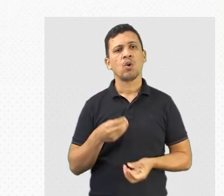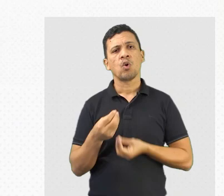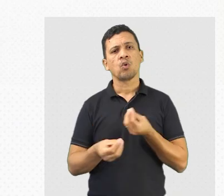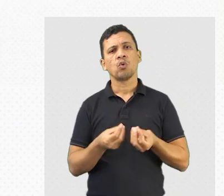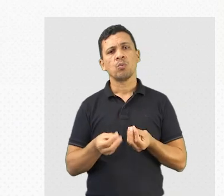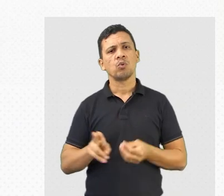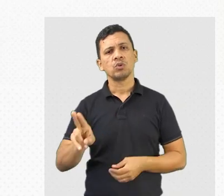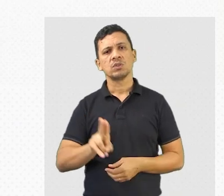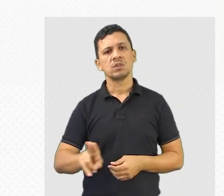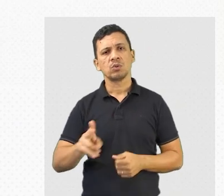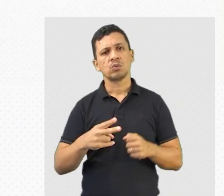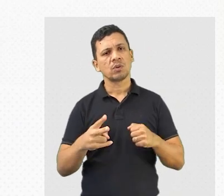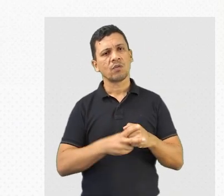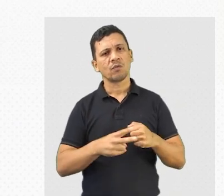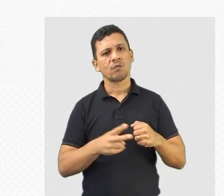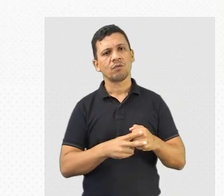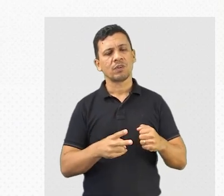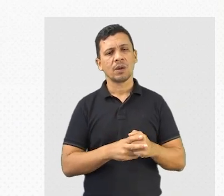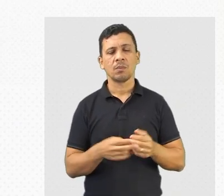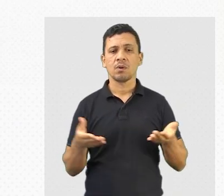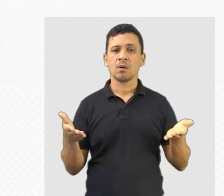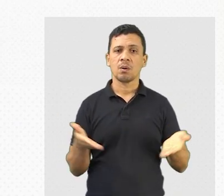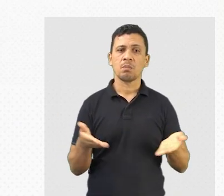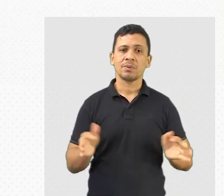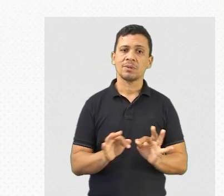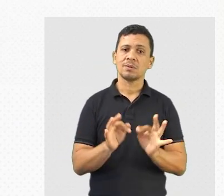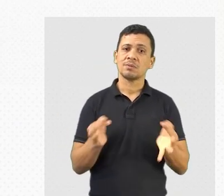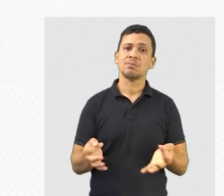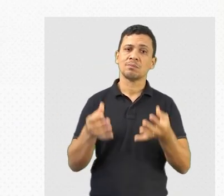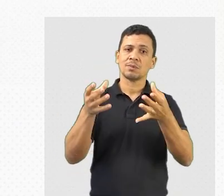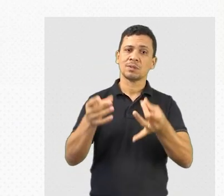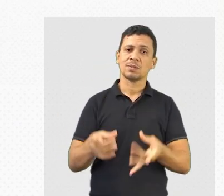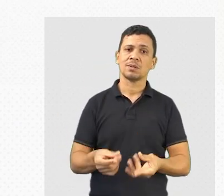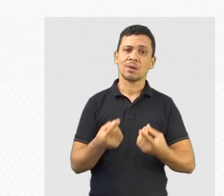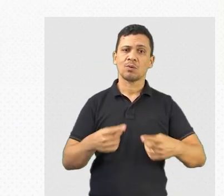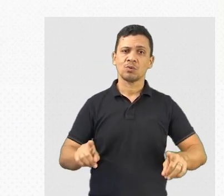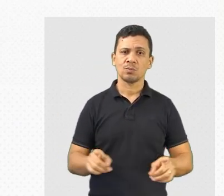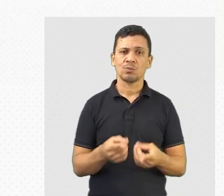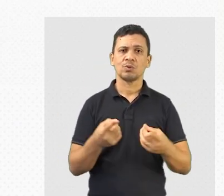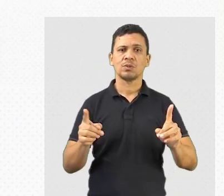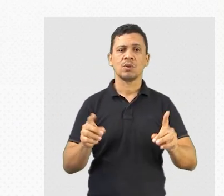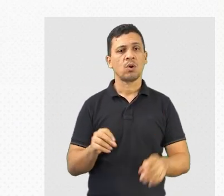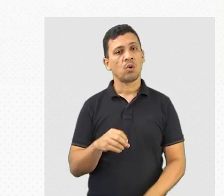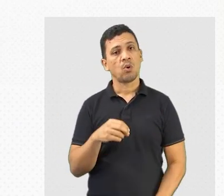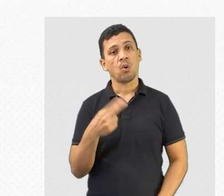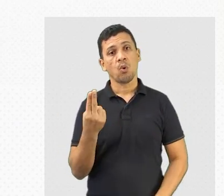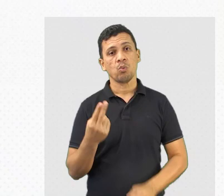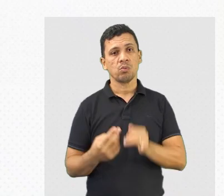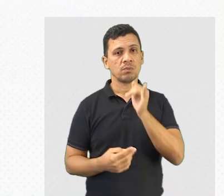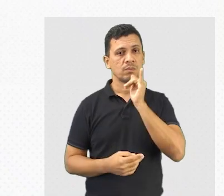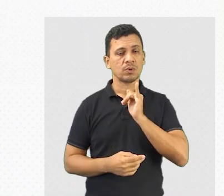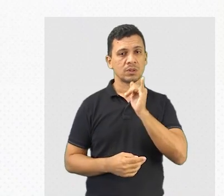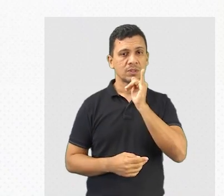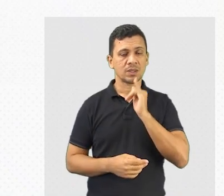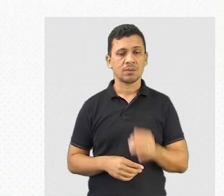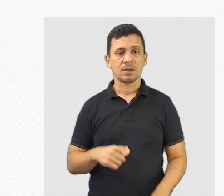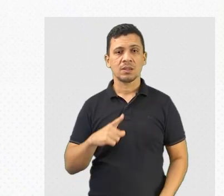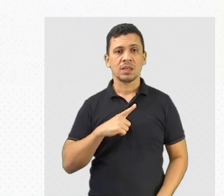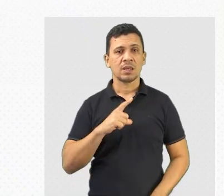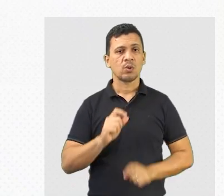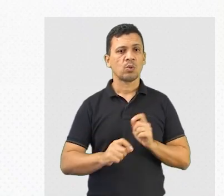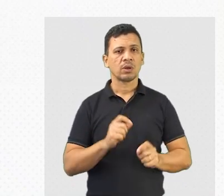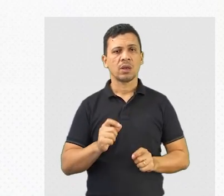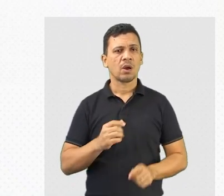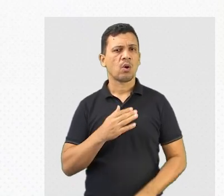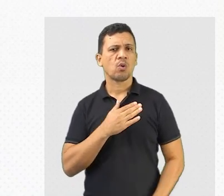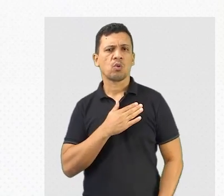simple present quando você faz descrições de músicas? Ou quando você, por exemplo, traz as preferências